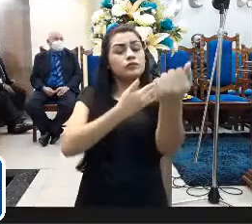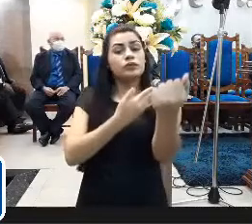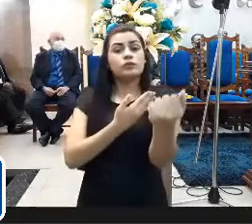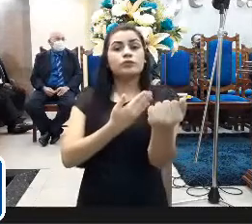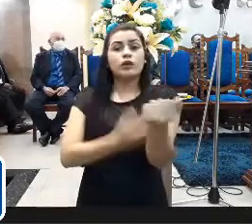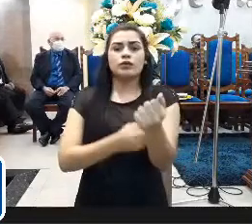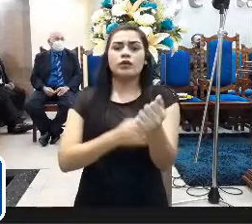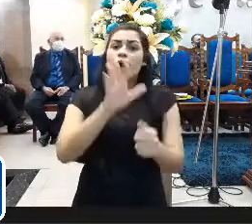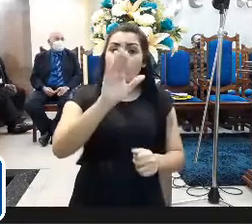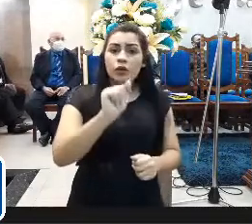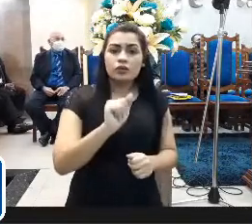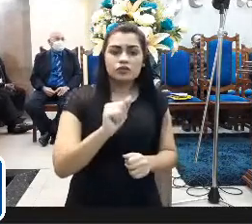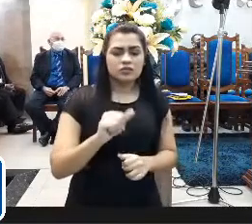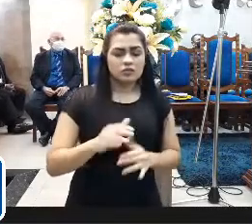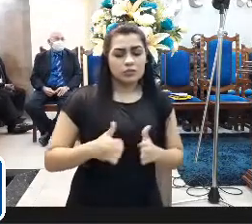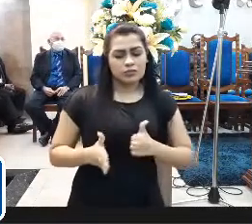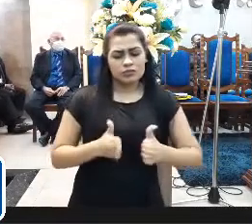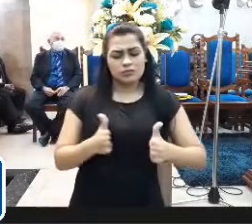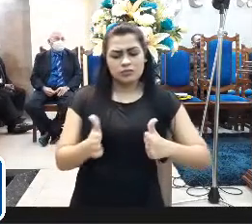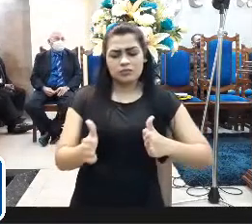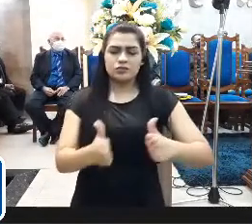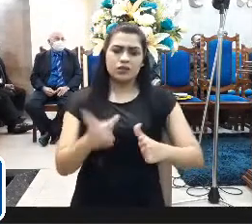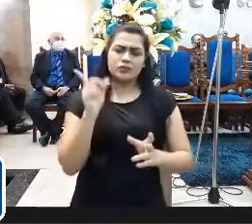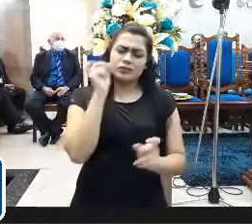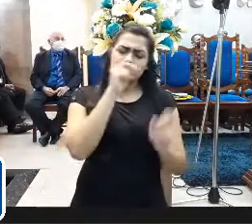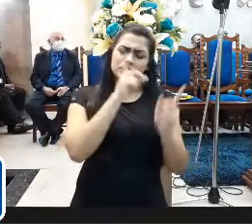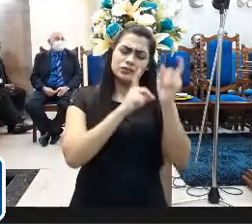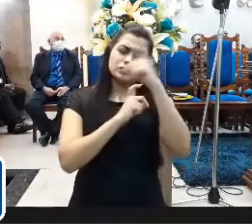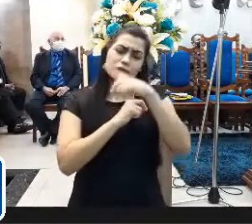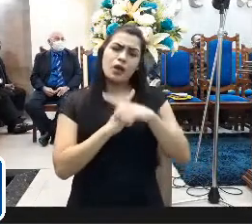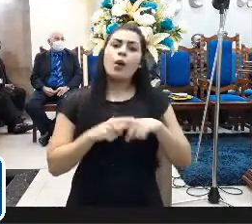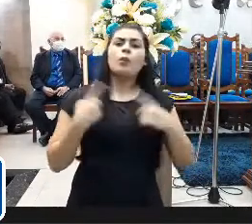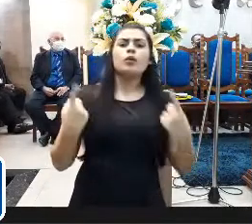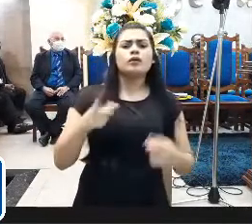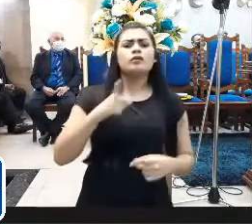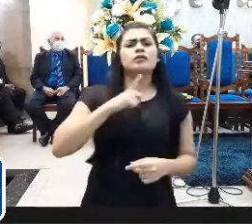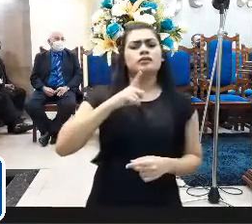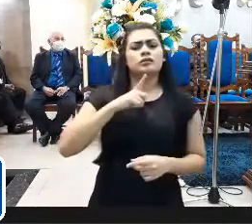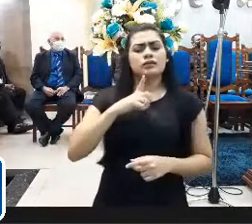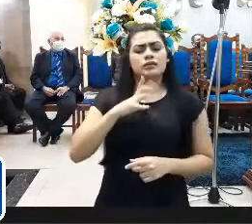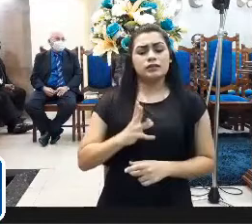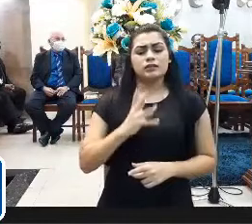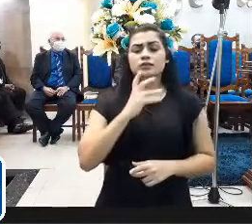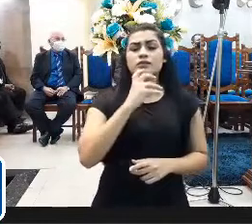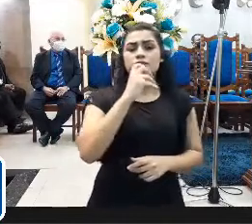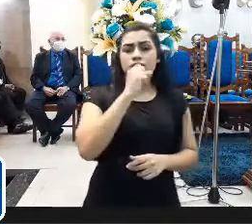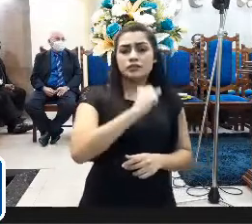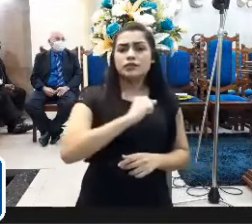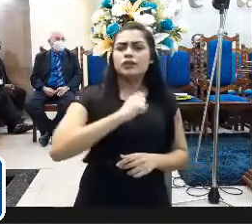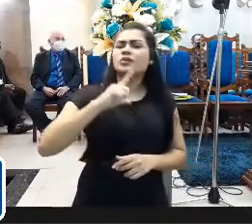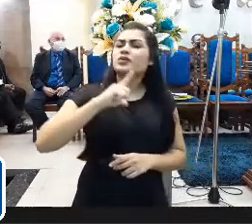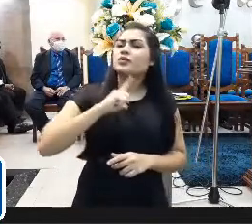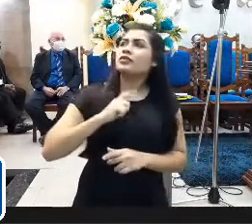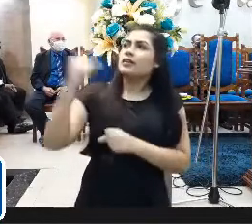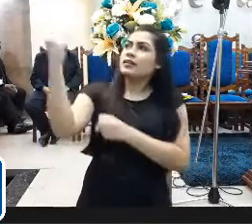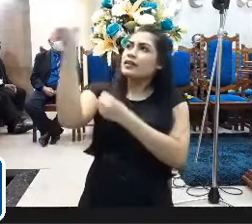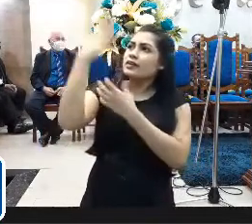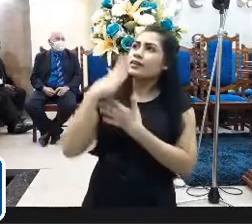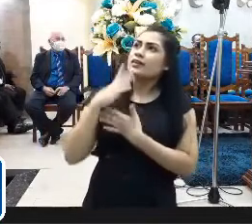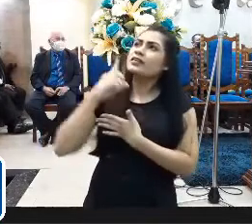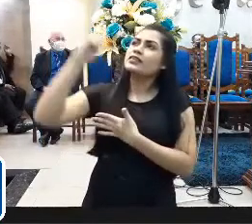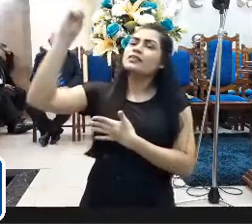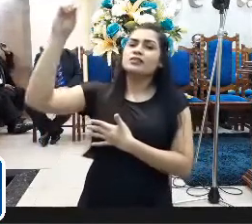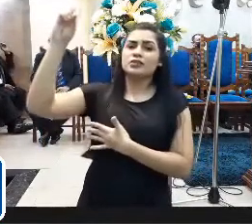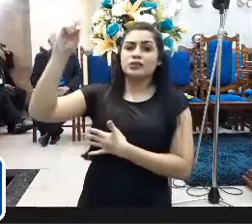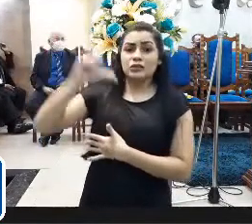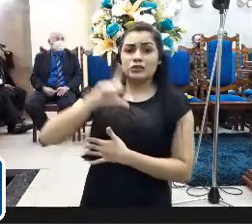A jornada é difícil? É difícil, mas tem salvação, tem graça de Deus, aleluia,